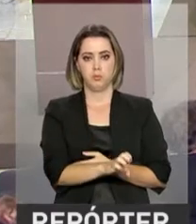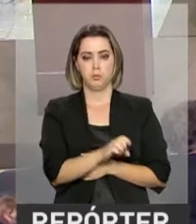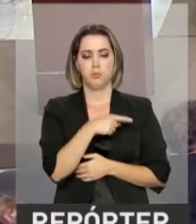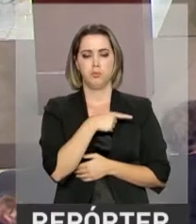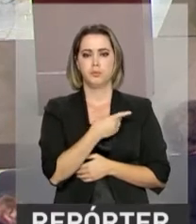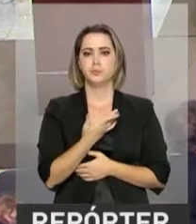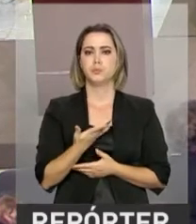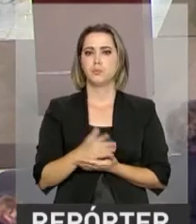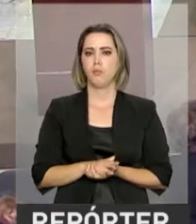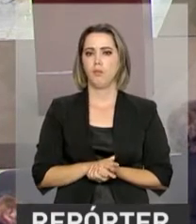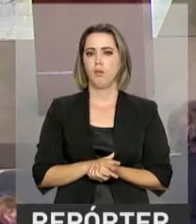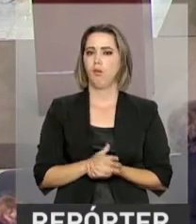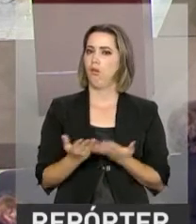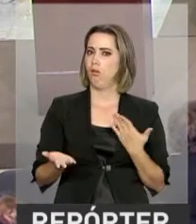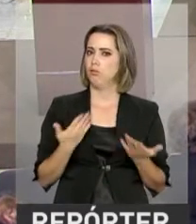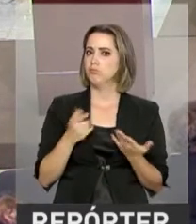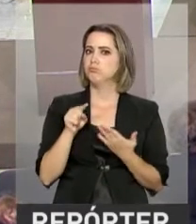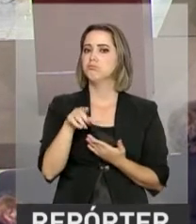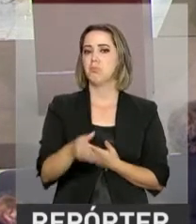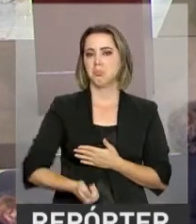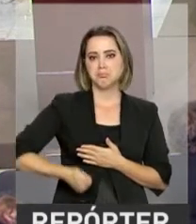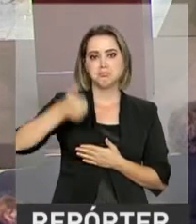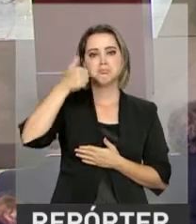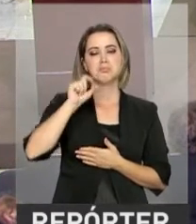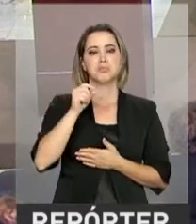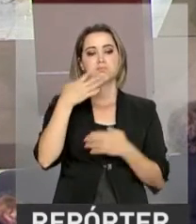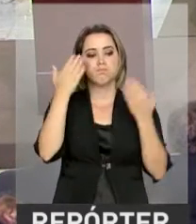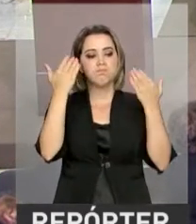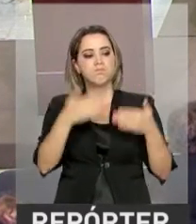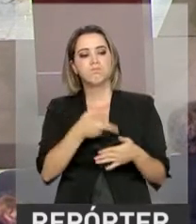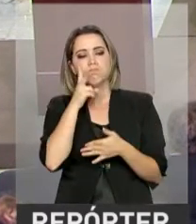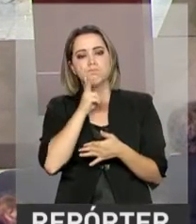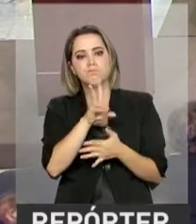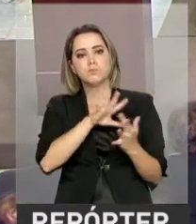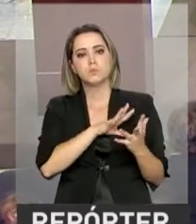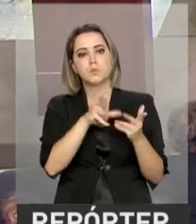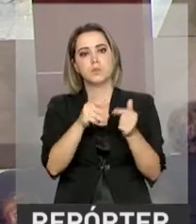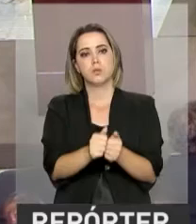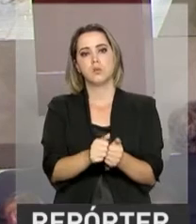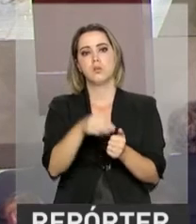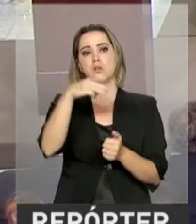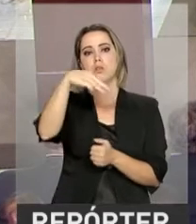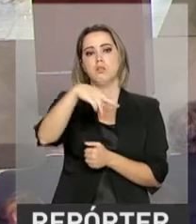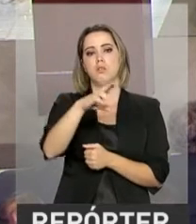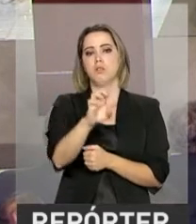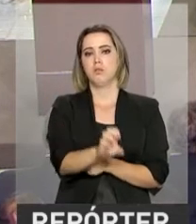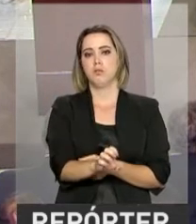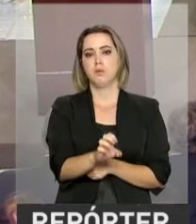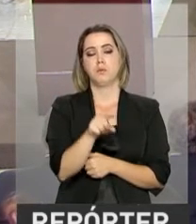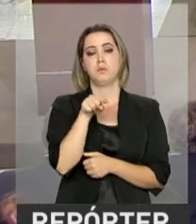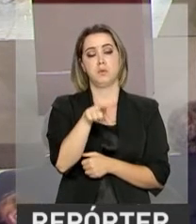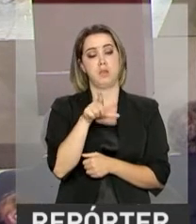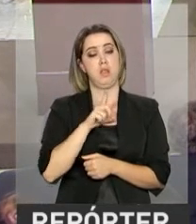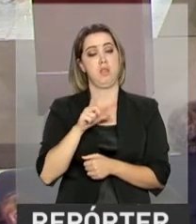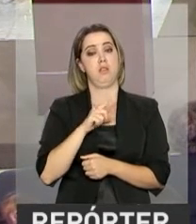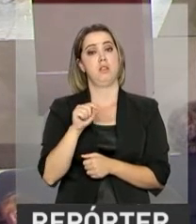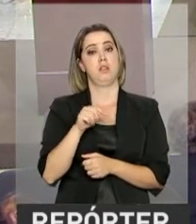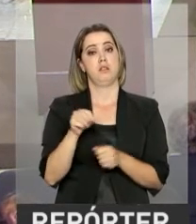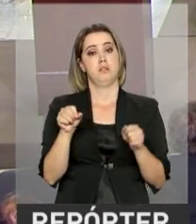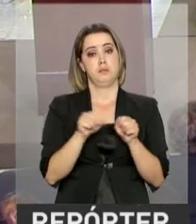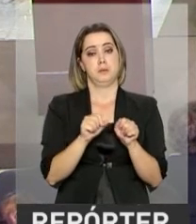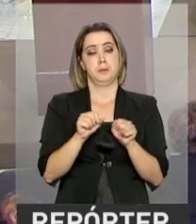melhor do que uma figura como Aloísio para encarar o mundo das suas relações internacionais. E o Aloísio vai, precisamente,